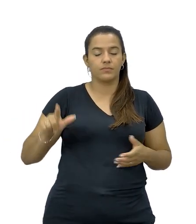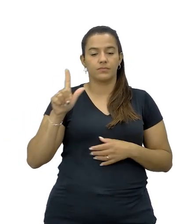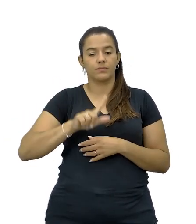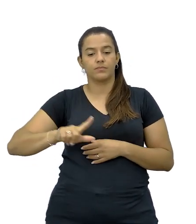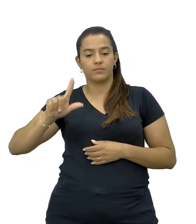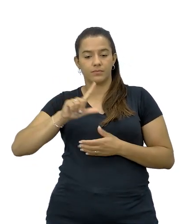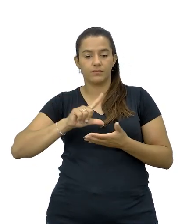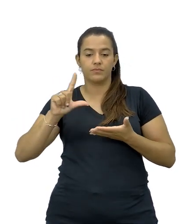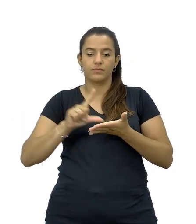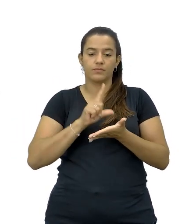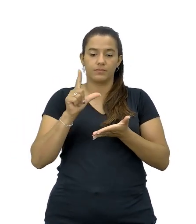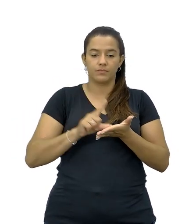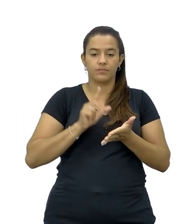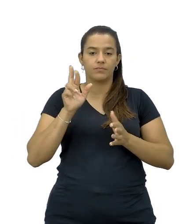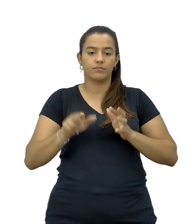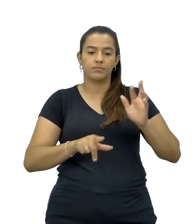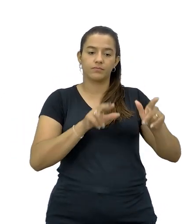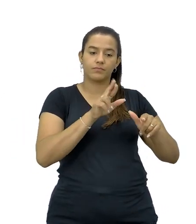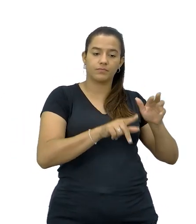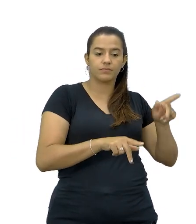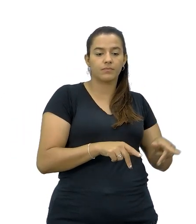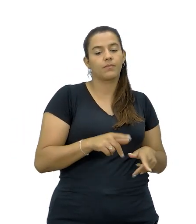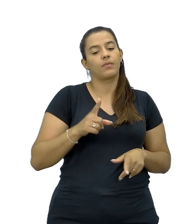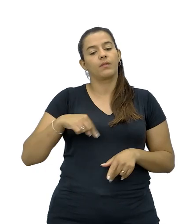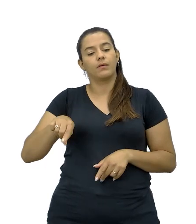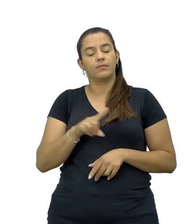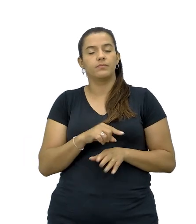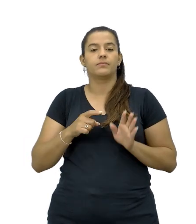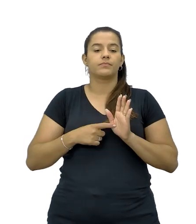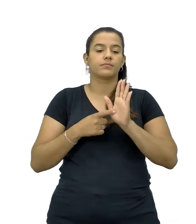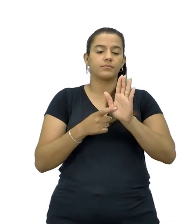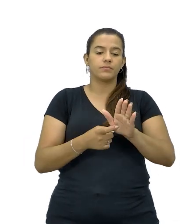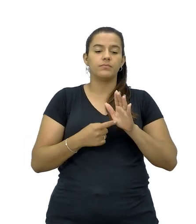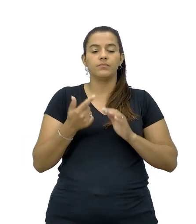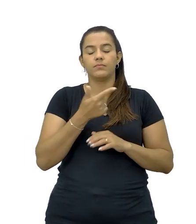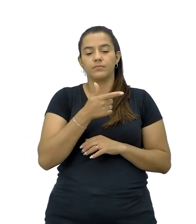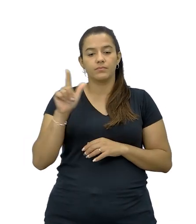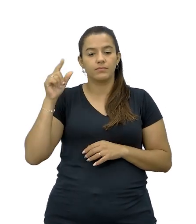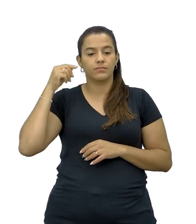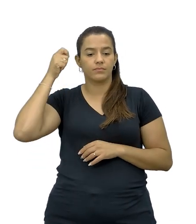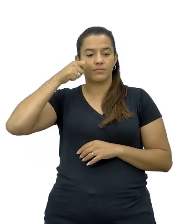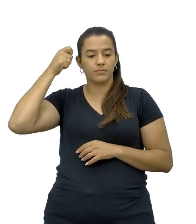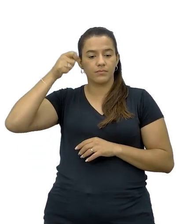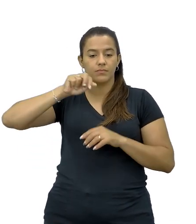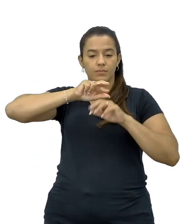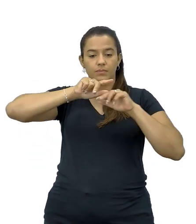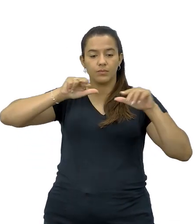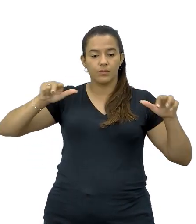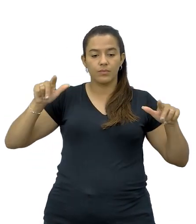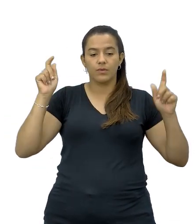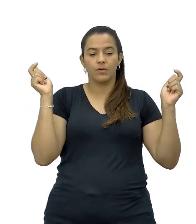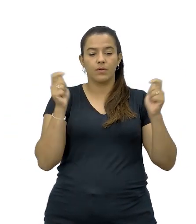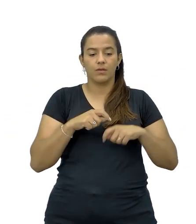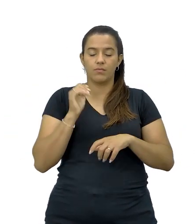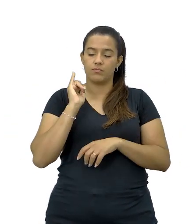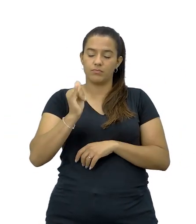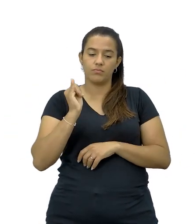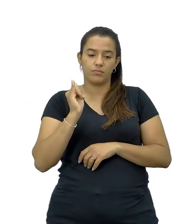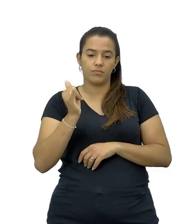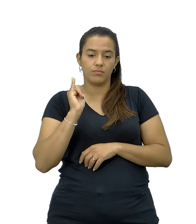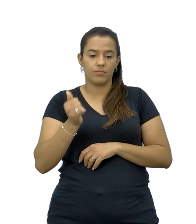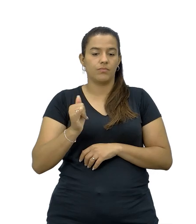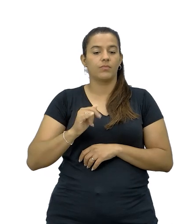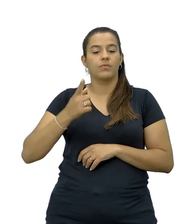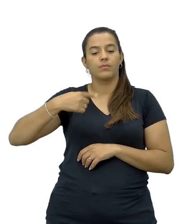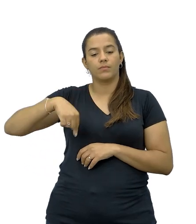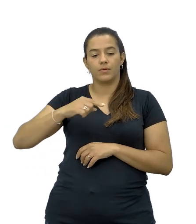que apresentem diferentes cenários e personagens, observando elementos constituintes das narrativas, tais